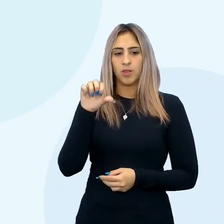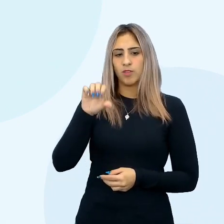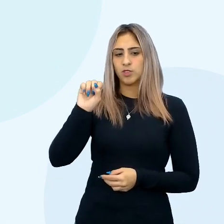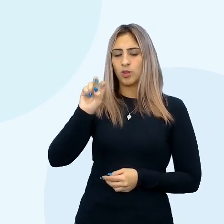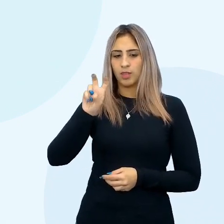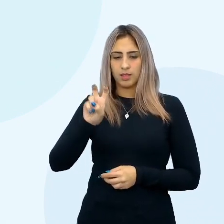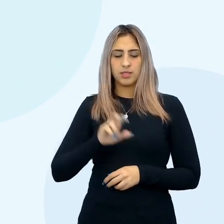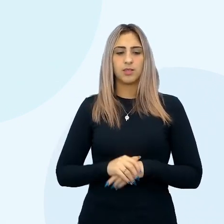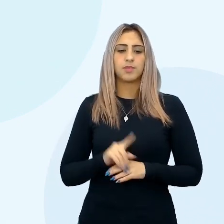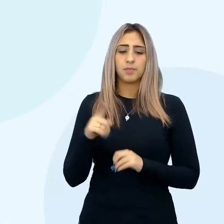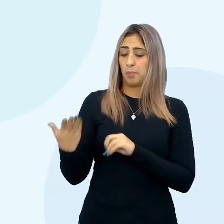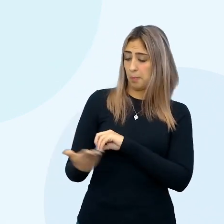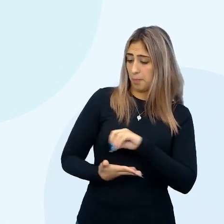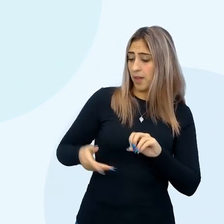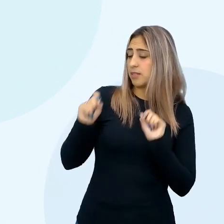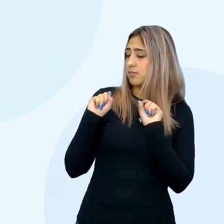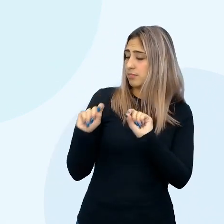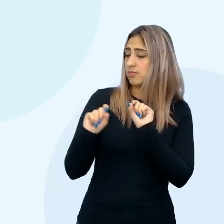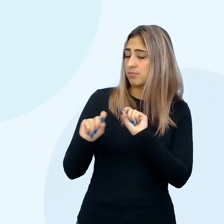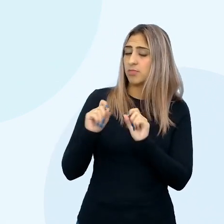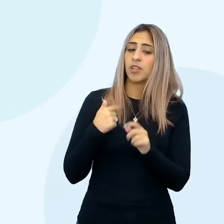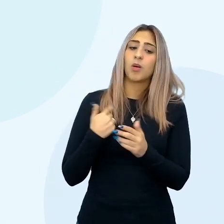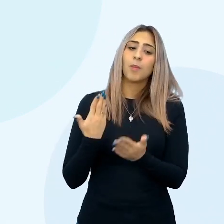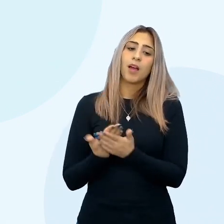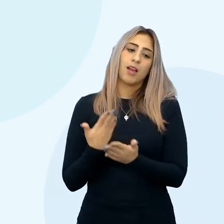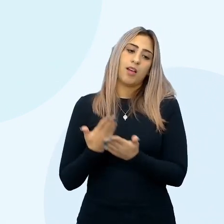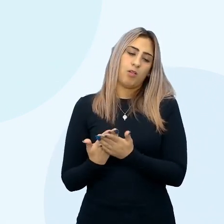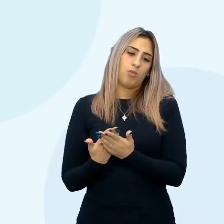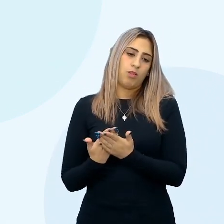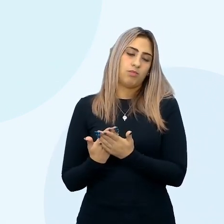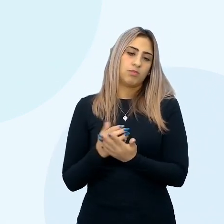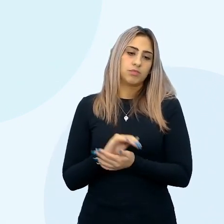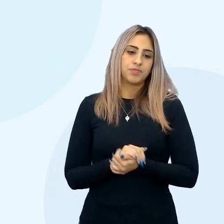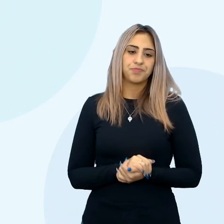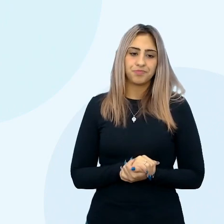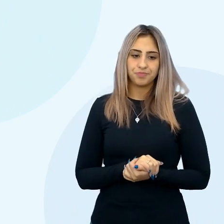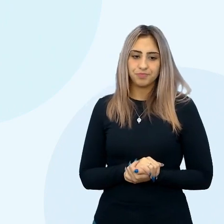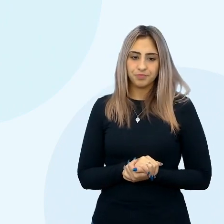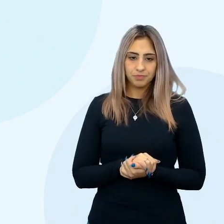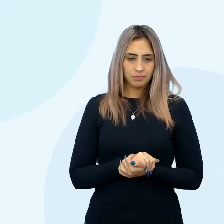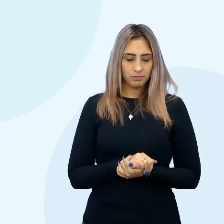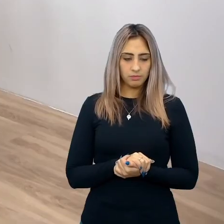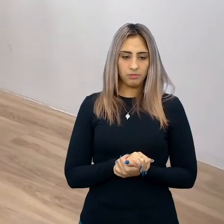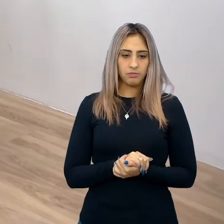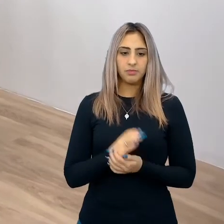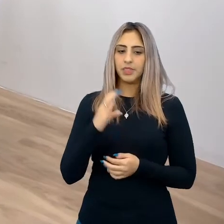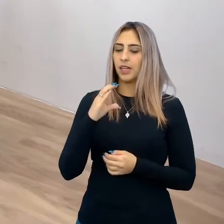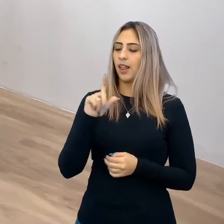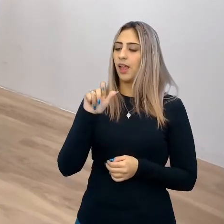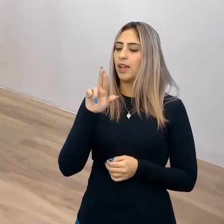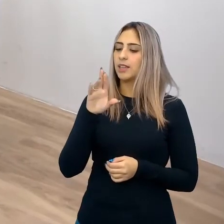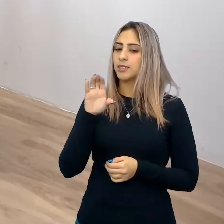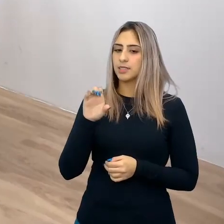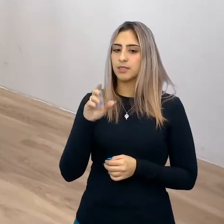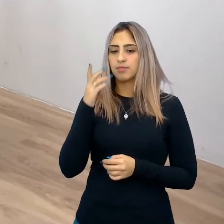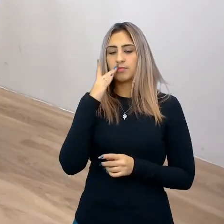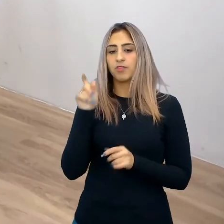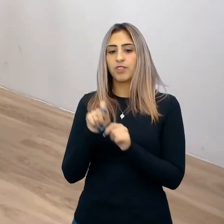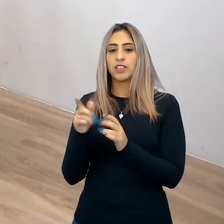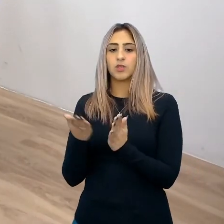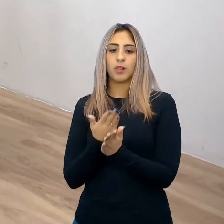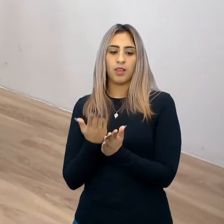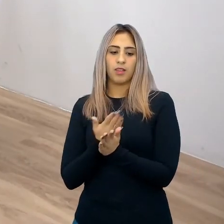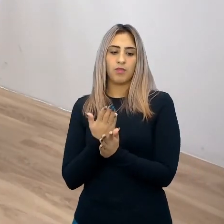filme baseado na obra homônima, né, que tem o mesmo nome, A Hora da Estrela. A Clarice Lispector é a autora do livro e a Suzana Amaral a